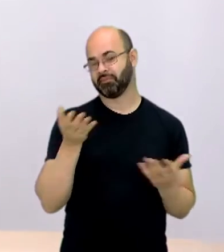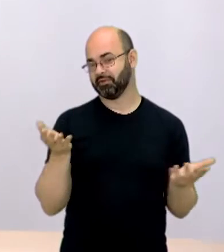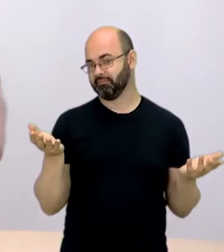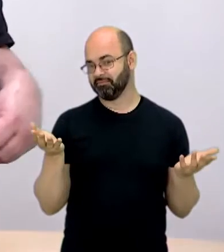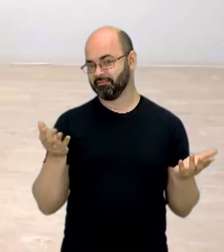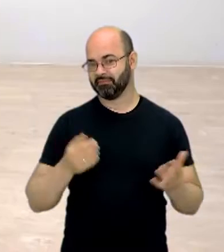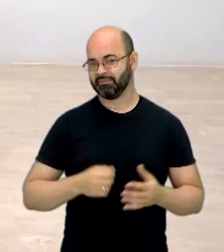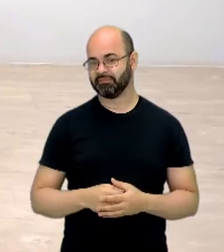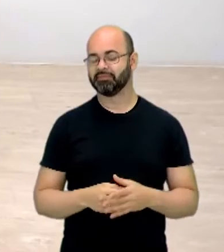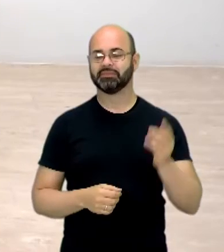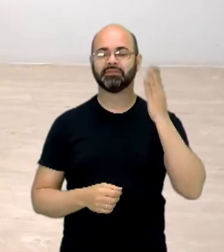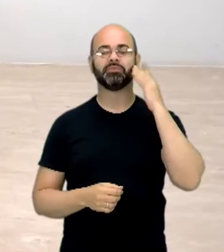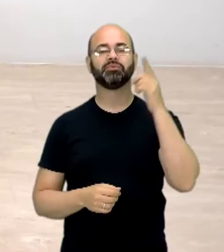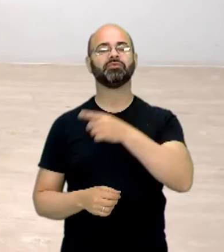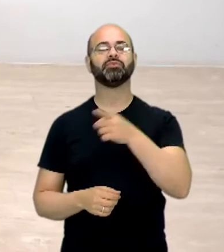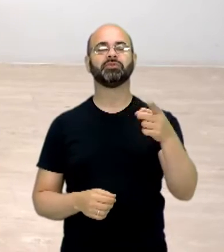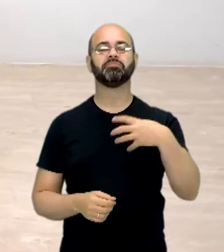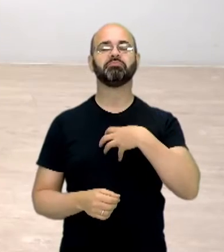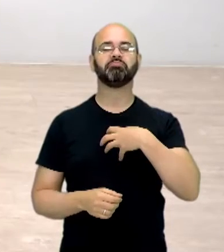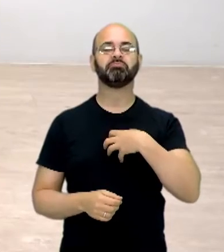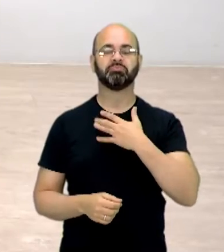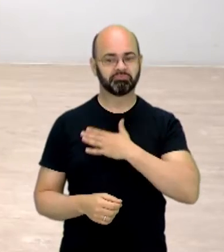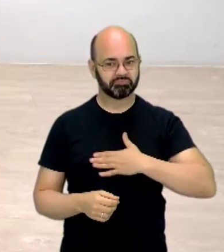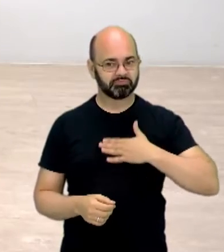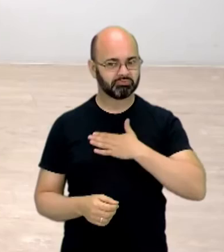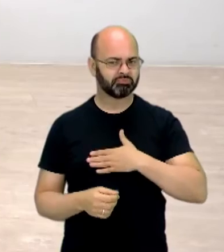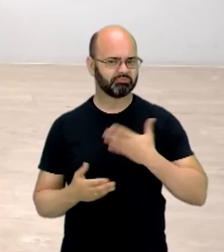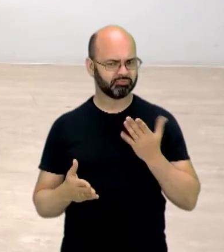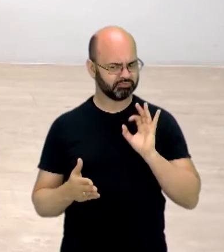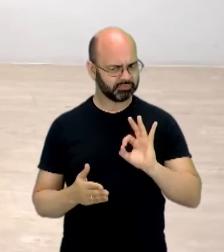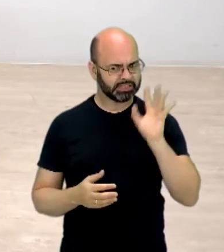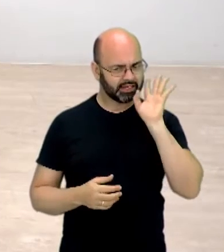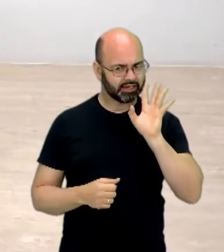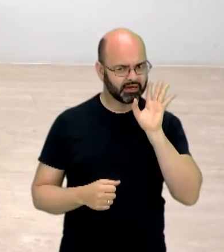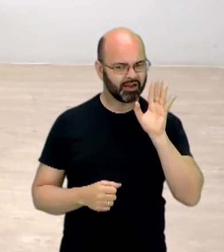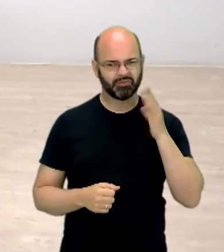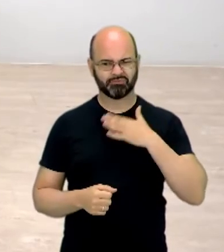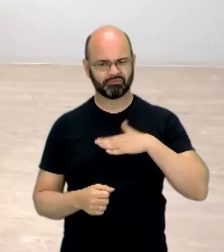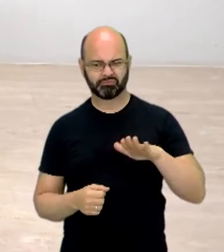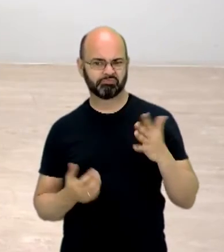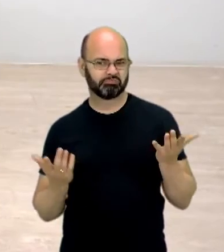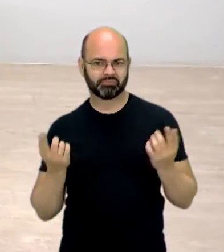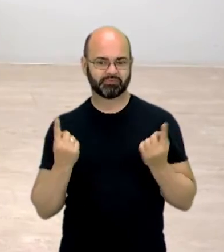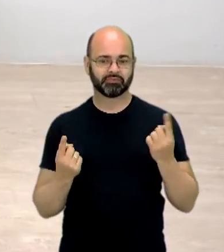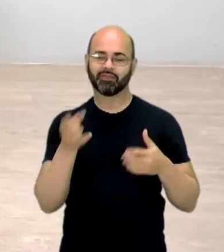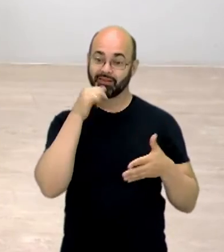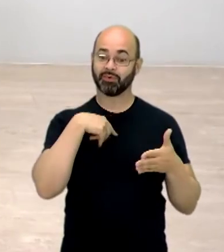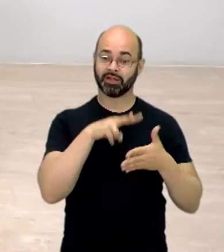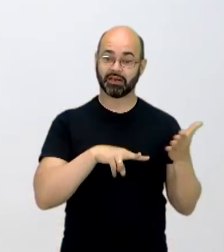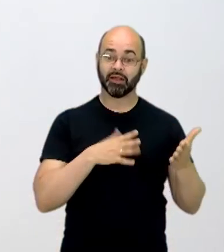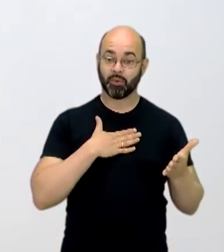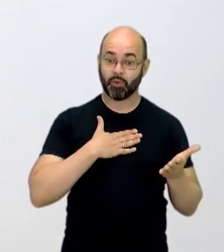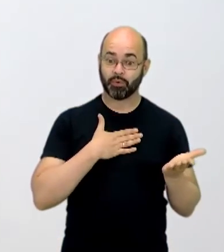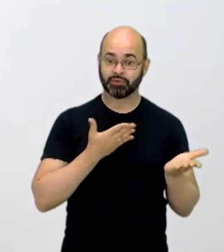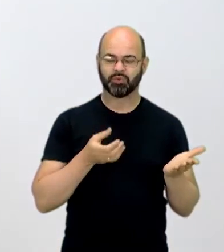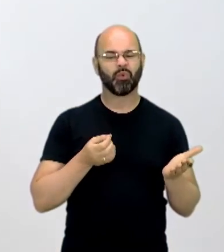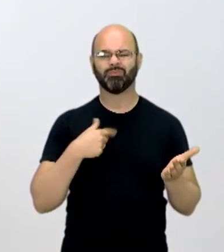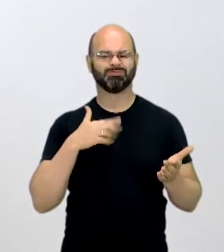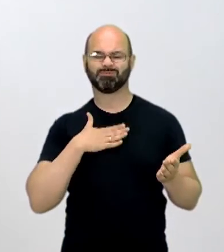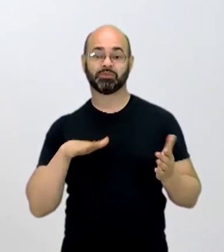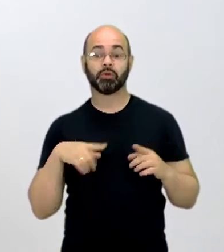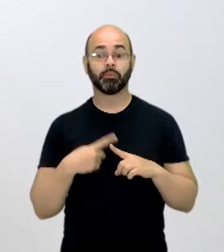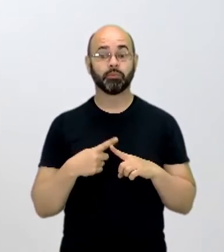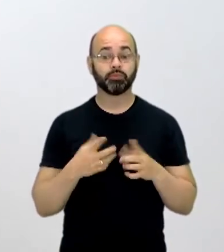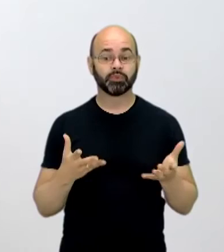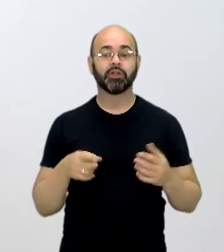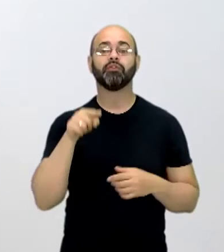saber o que vocês curtem na leitura. Será que é legal? Será que não é? Por que eu gosto de ler? Por que eu não gosto? E qual o seu